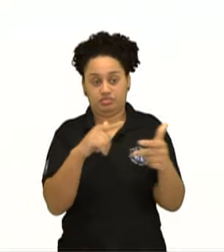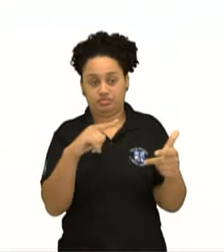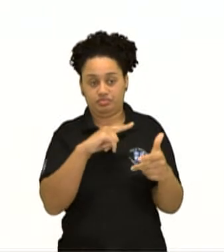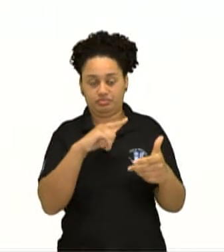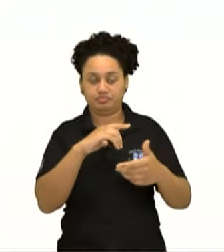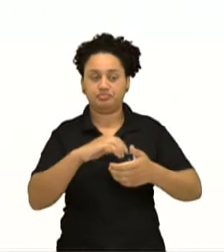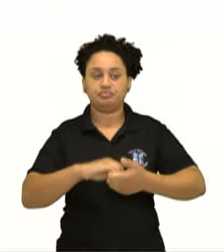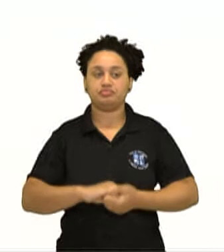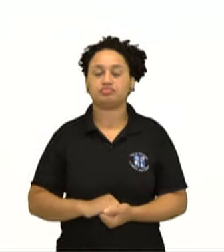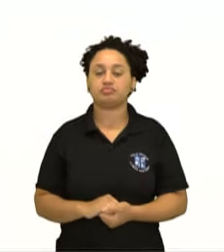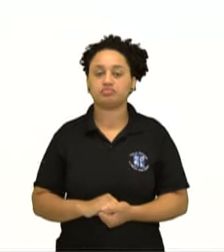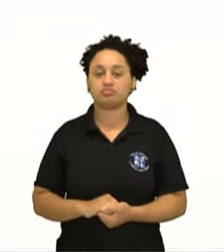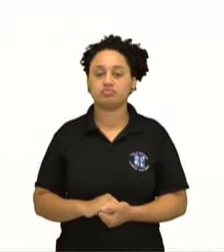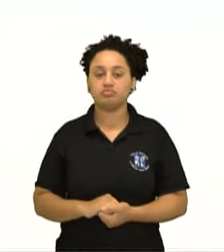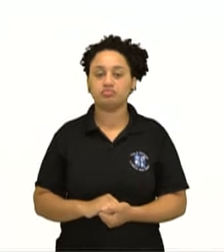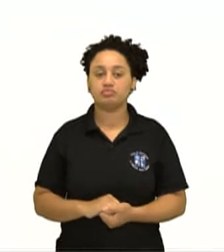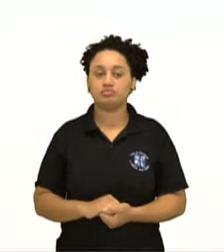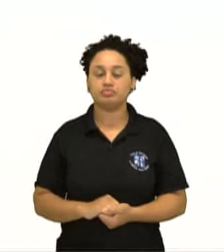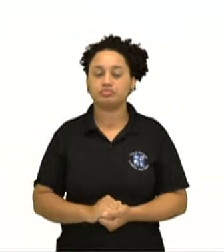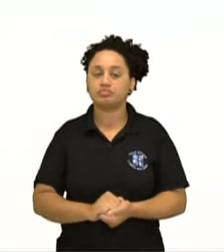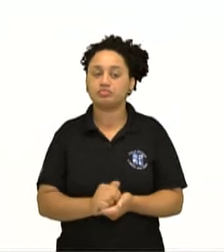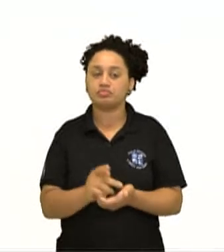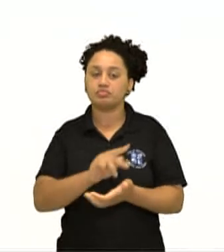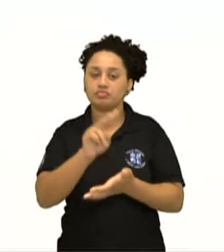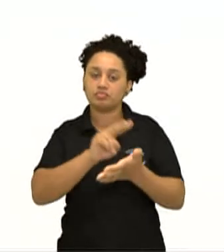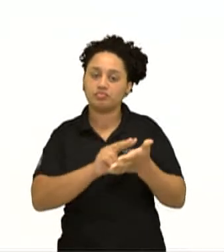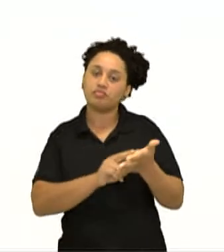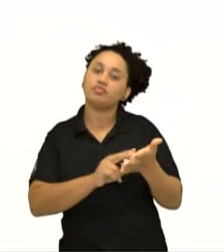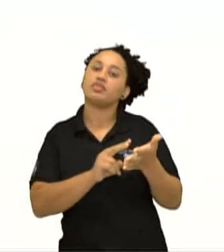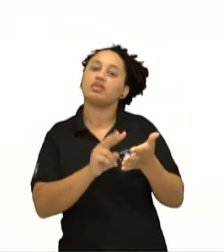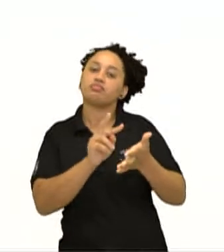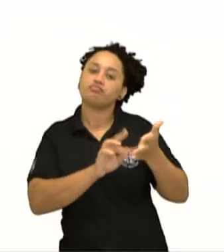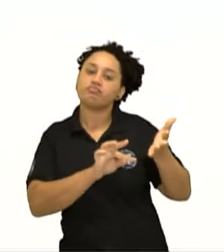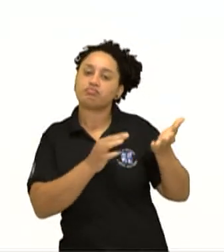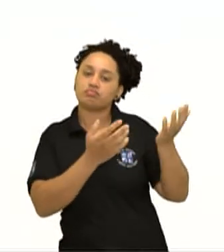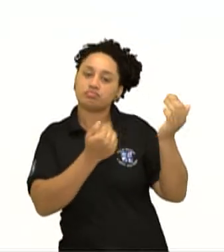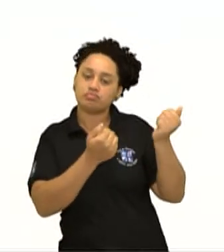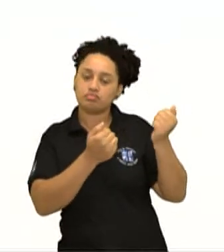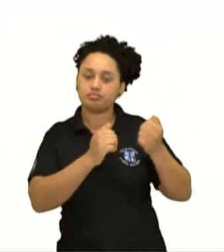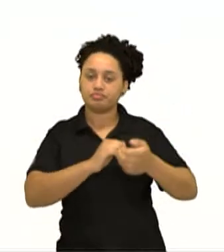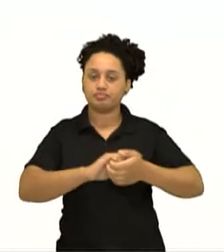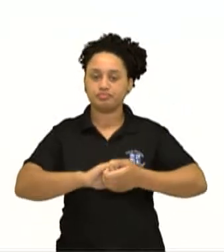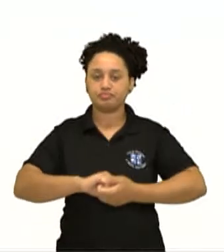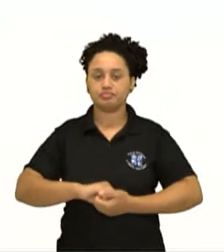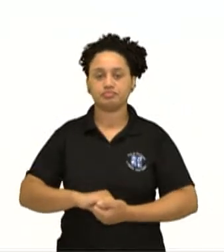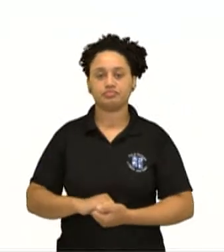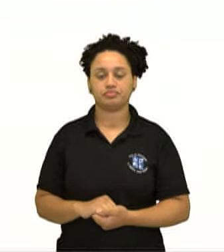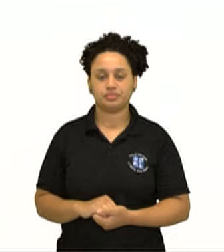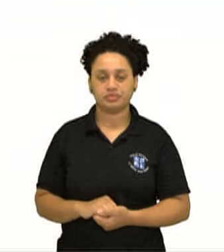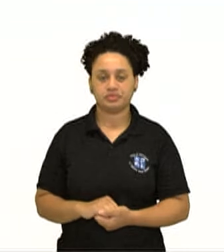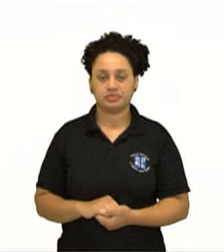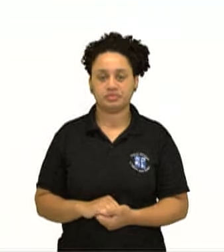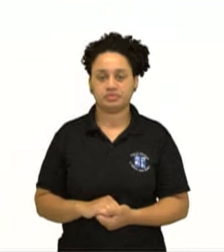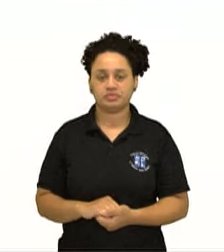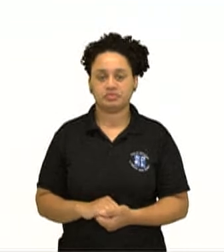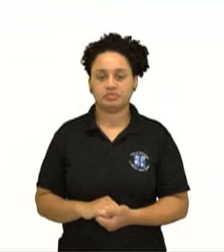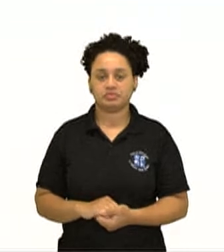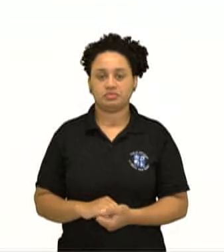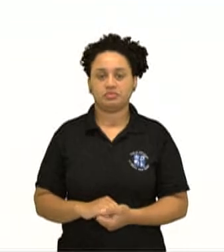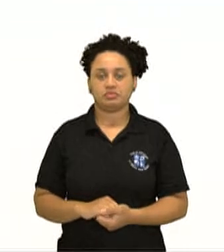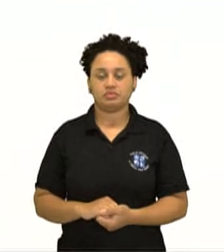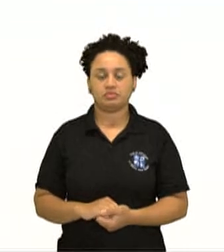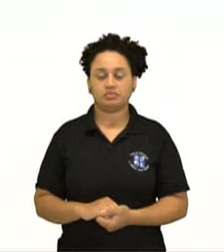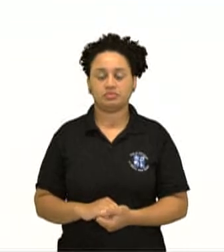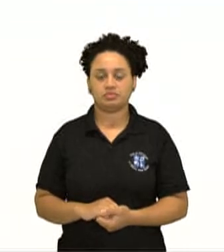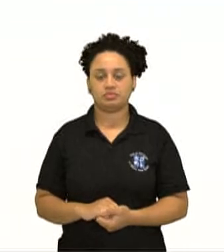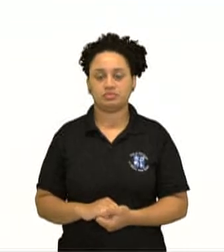pronombres possessivos são um grupo reduzido de palavras, pero muy úteis em la elaboração de frases